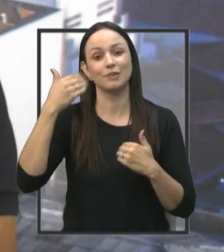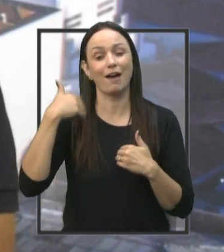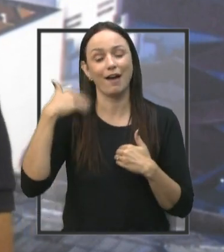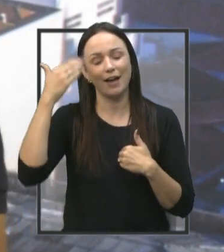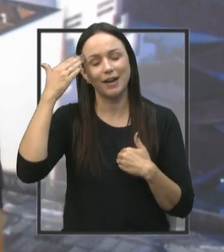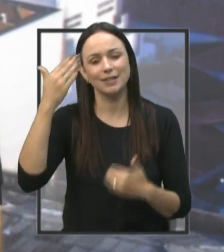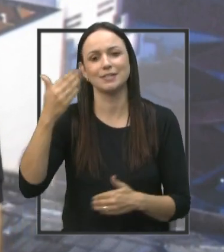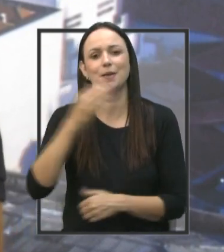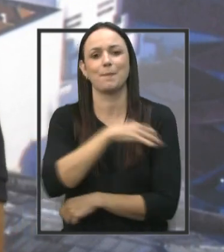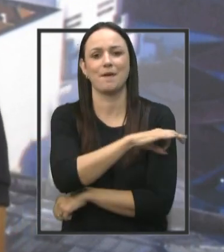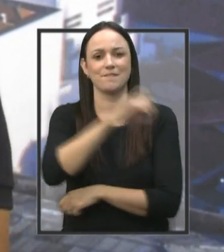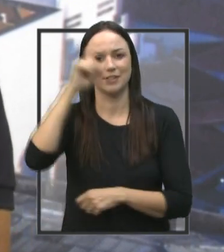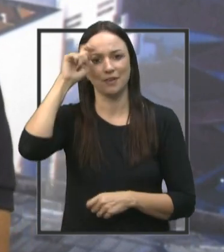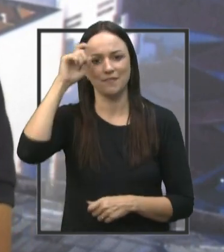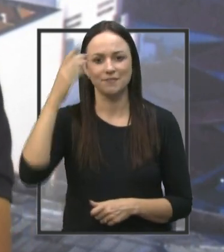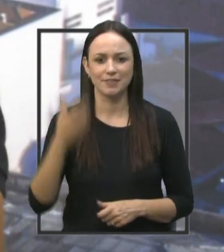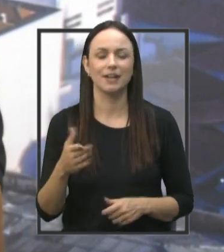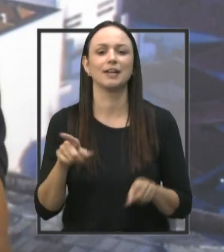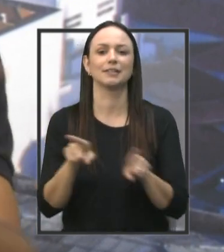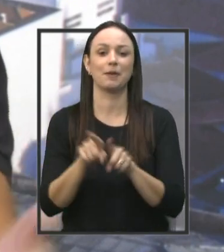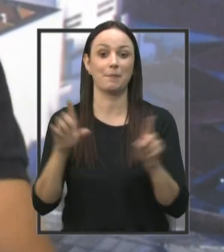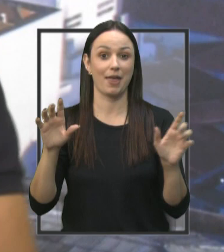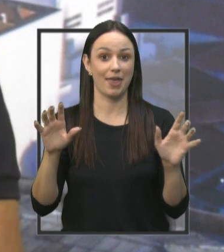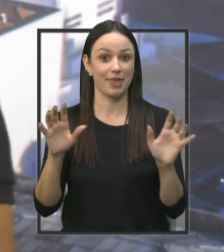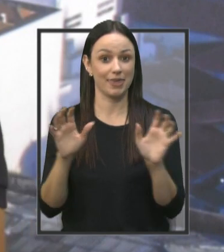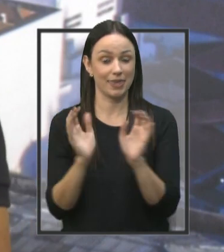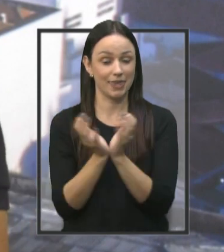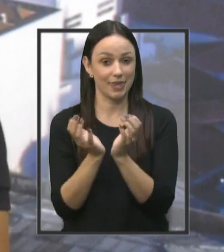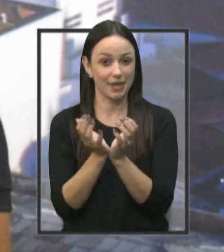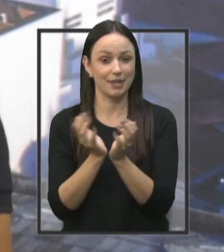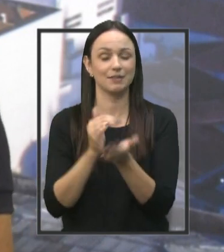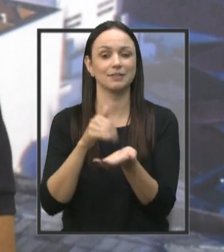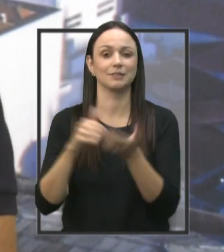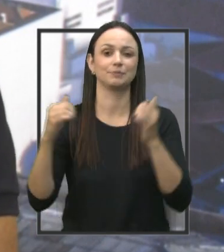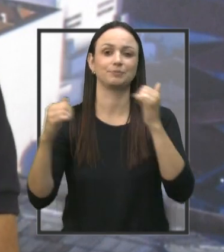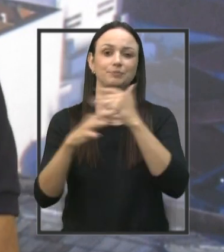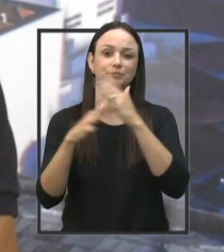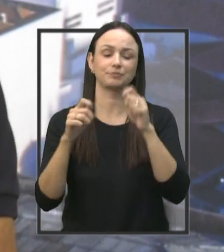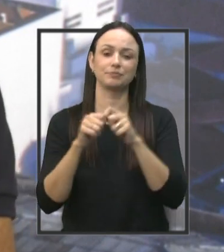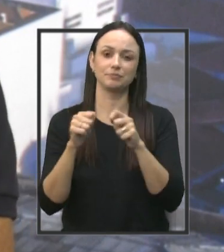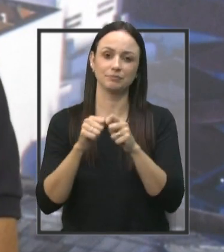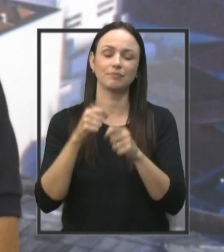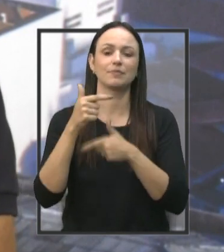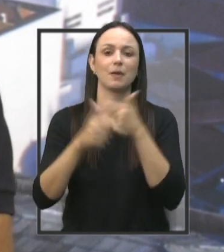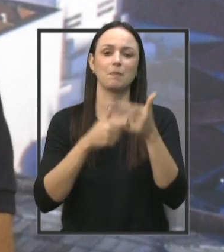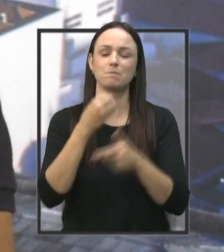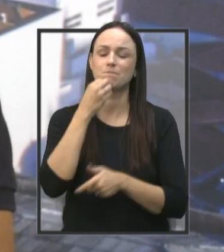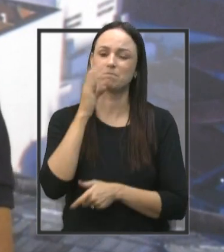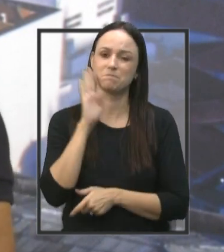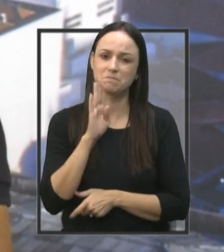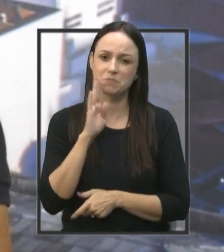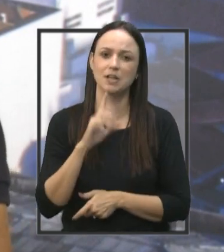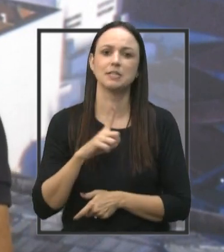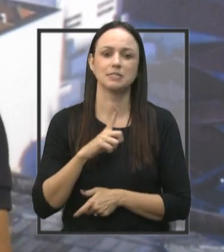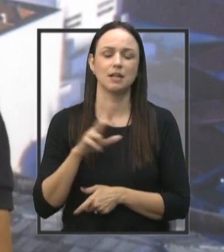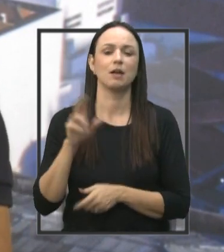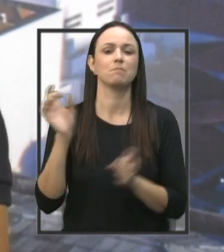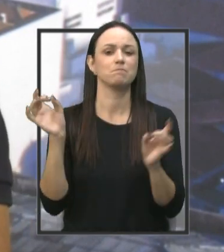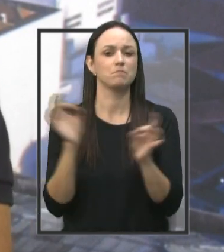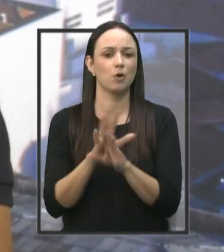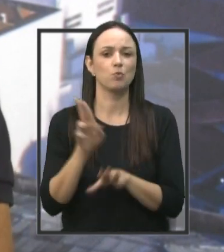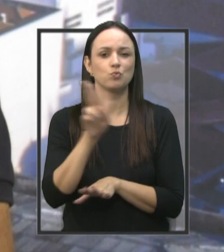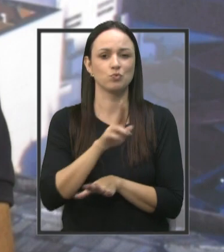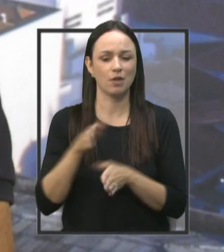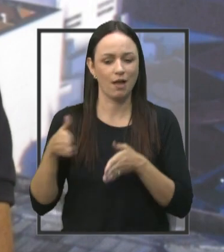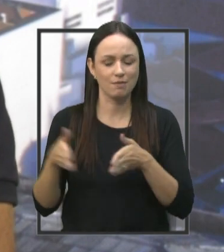agradecimento ao prefeito Ivan Cassaro, à equipe da Secretaria de Mobilidade Urbana, que fez um trabalho bacana lá, está funcionando